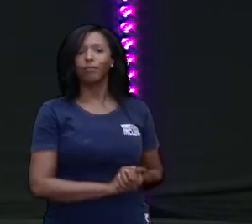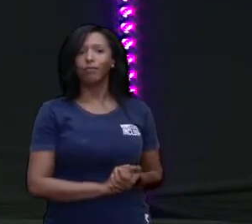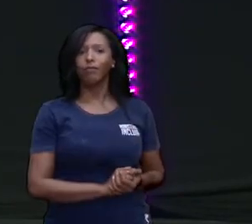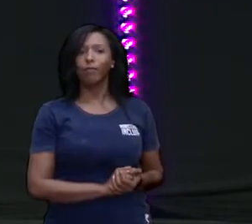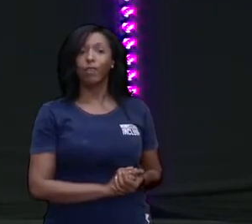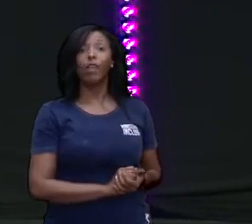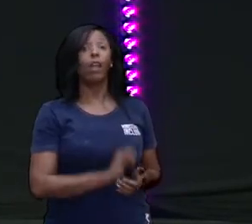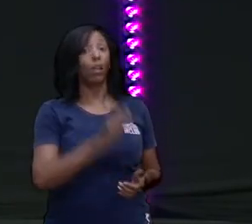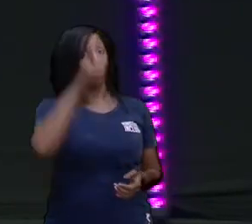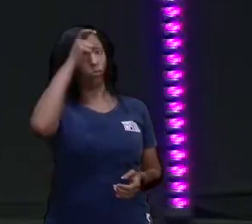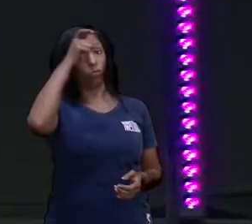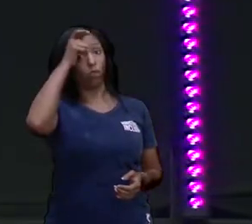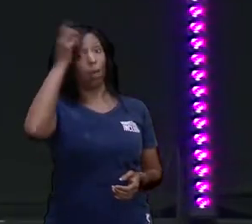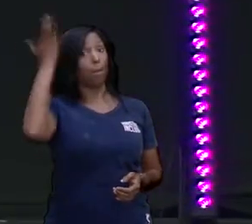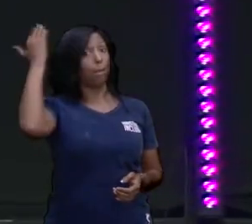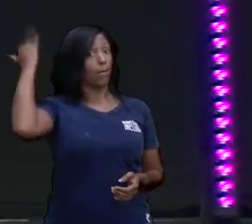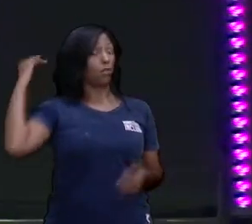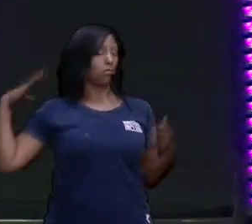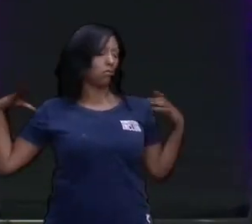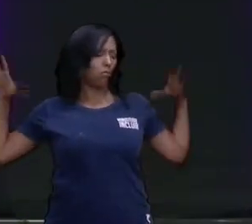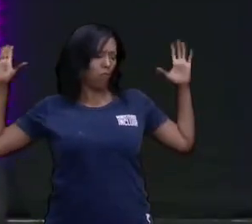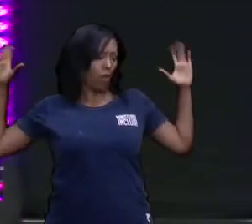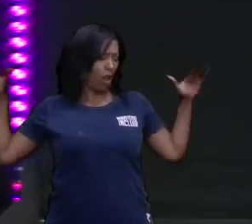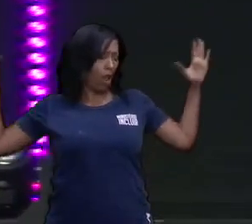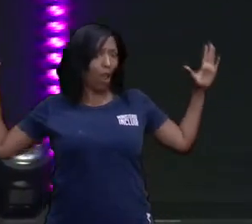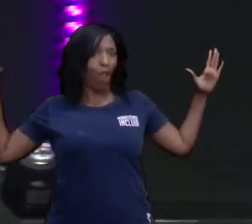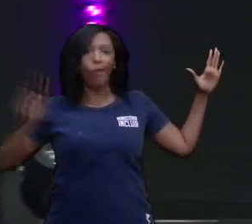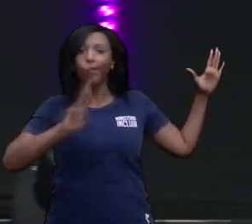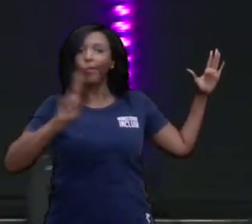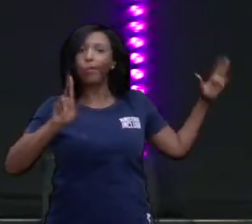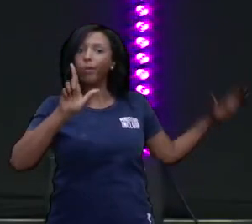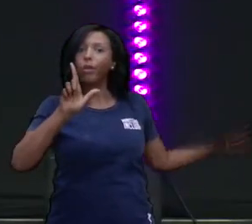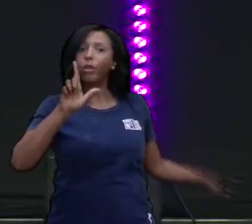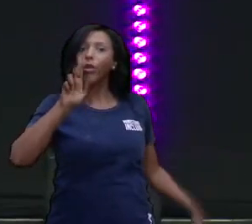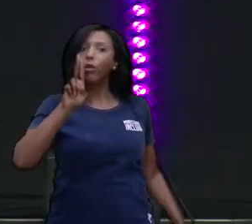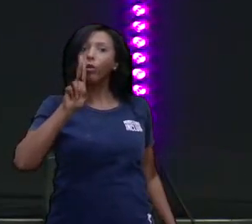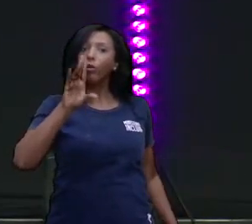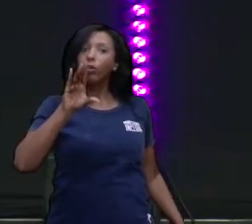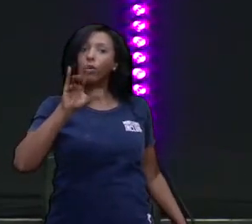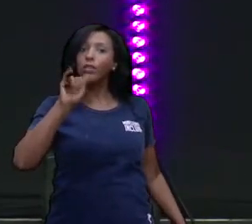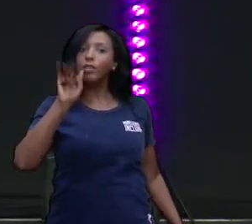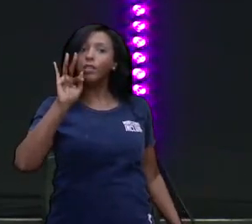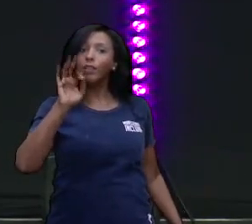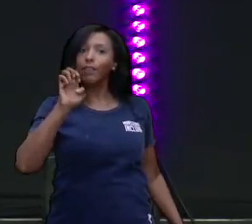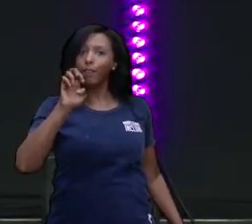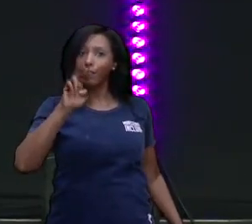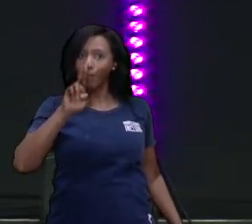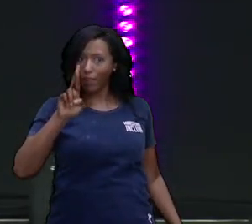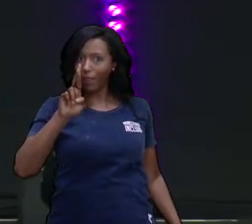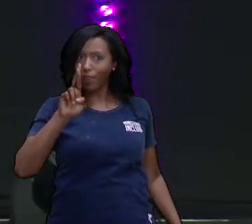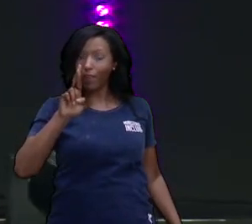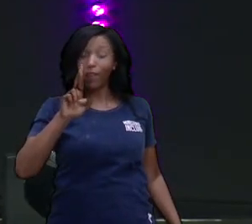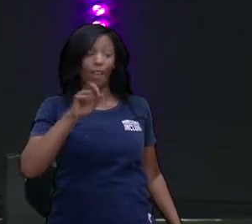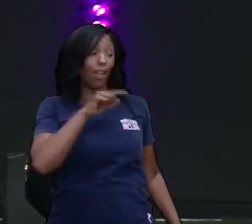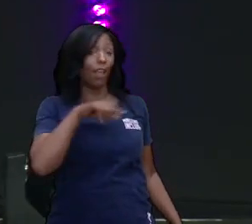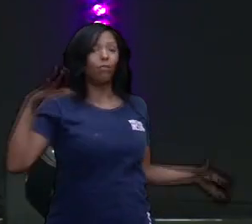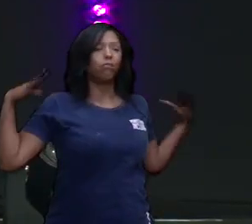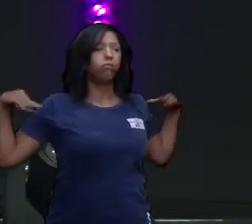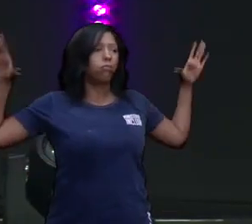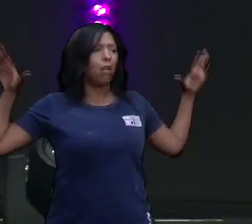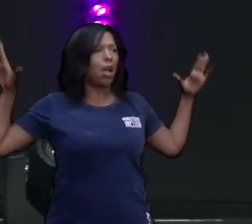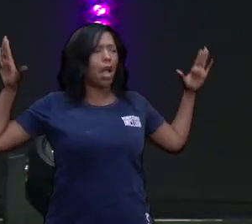Oi e o diabo é um estou importante Lúcifer que ele se rebela contra Deus